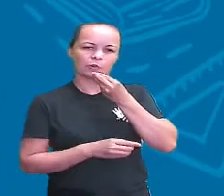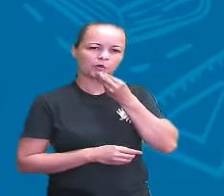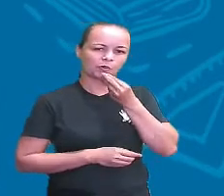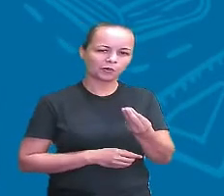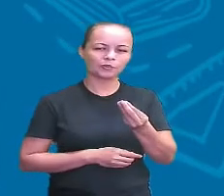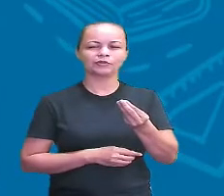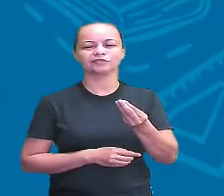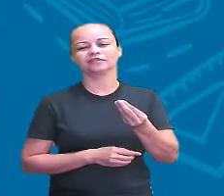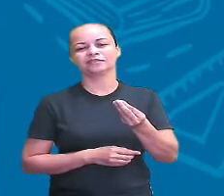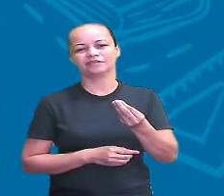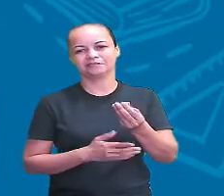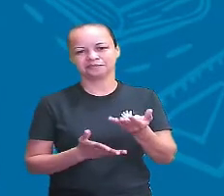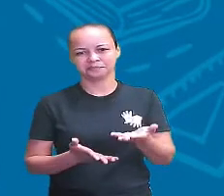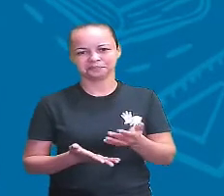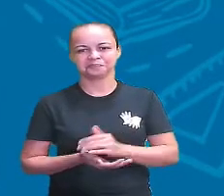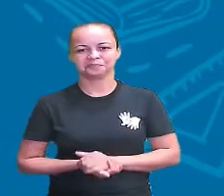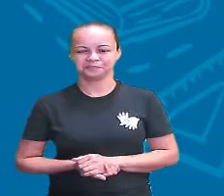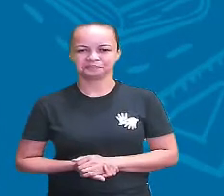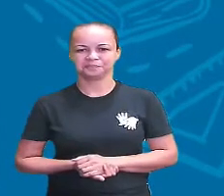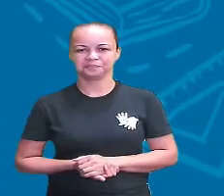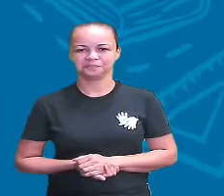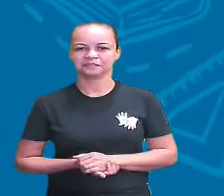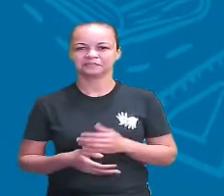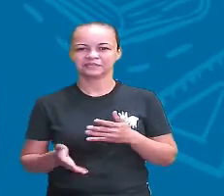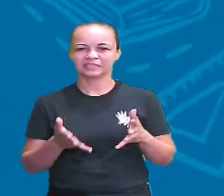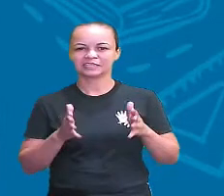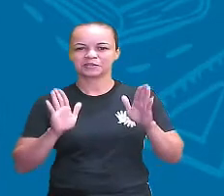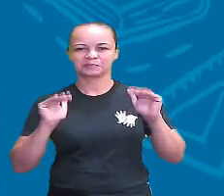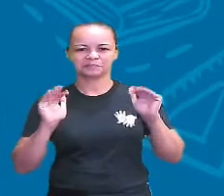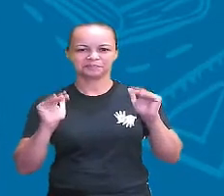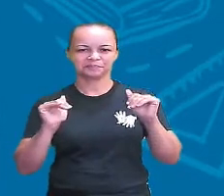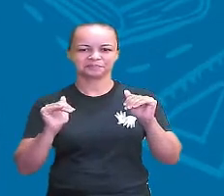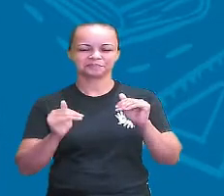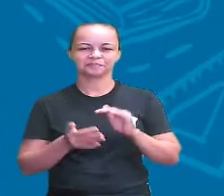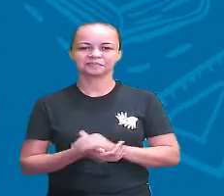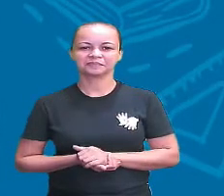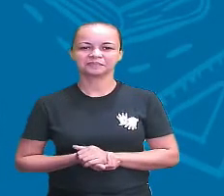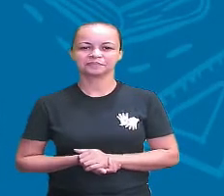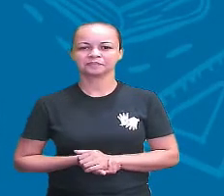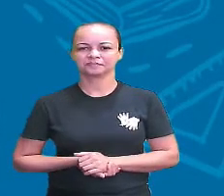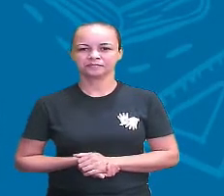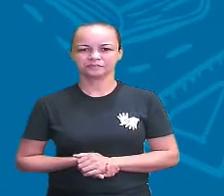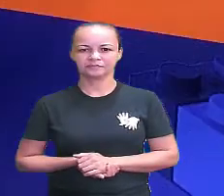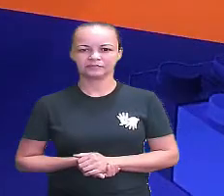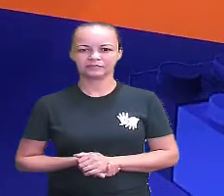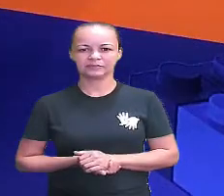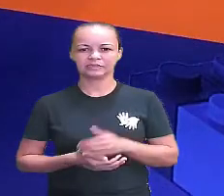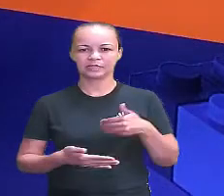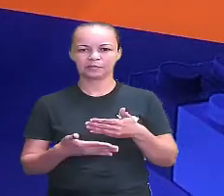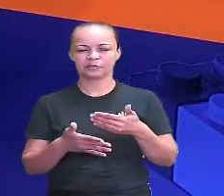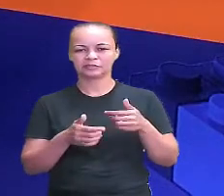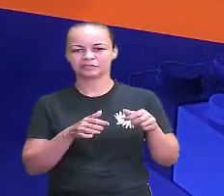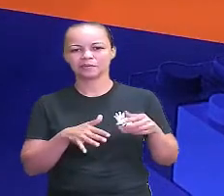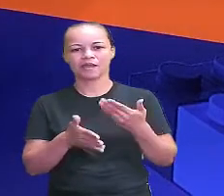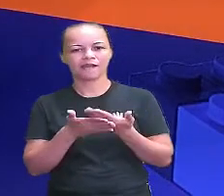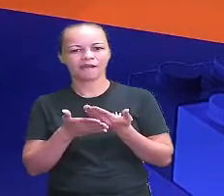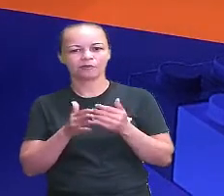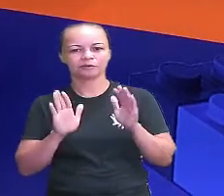com a oportunidade. É isso aí, pessoal. Bye bye. See you next class. Até a próxima aula.